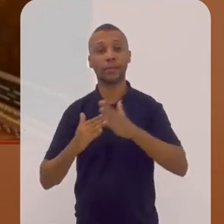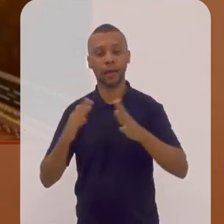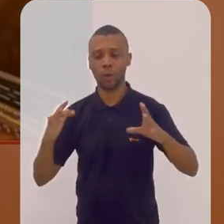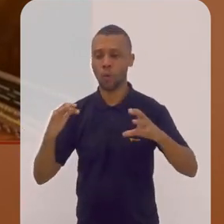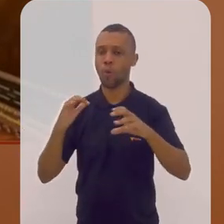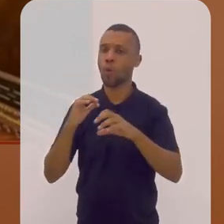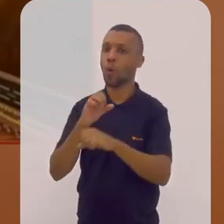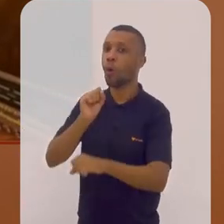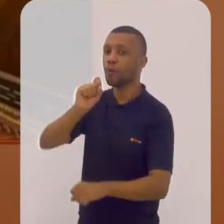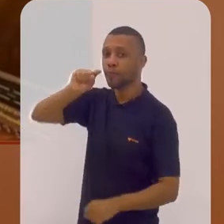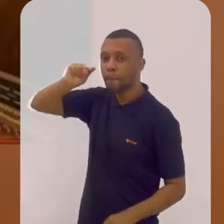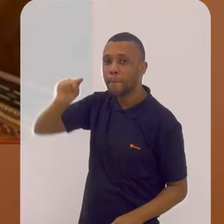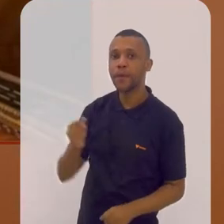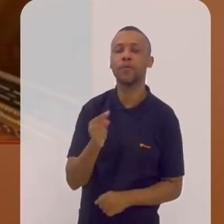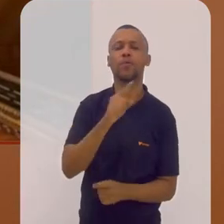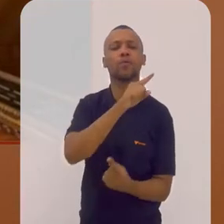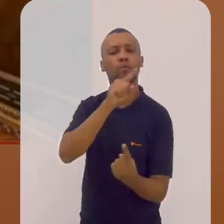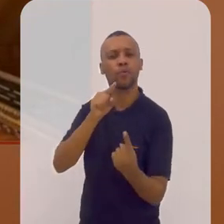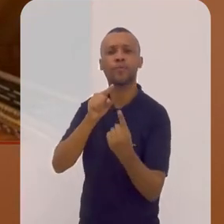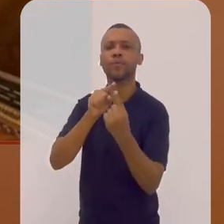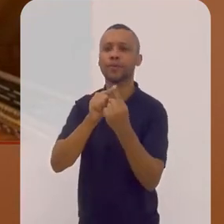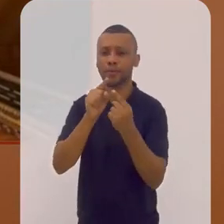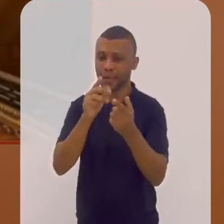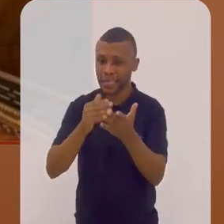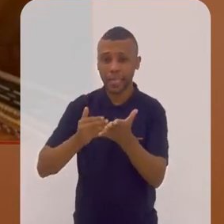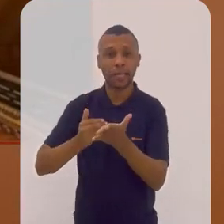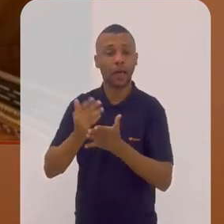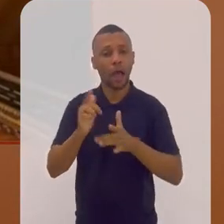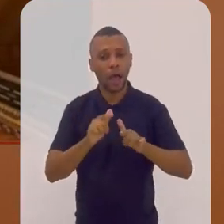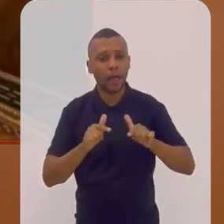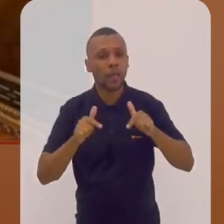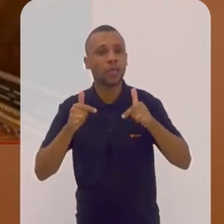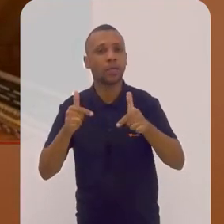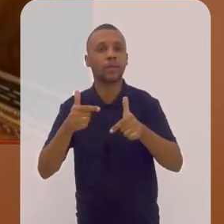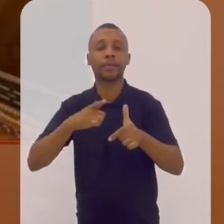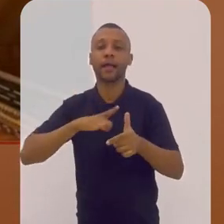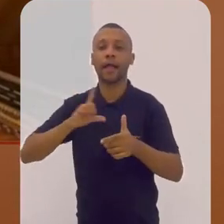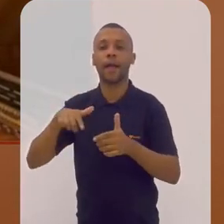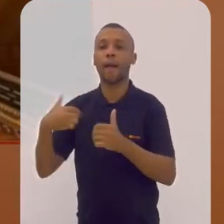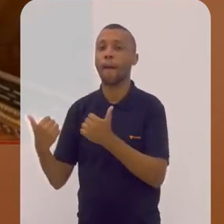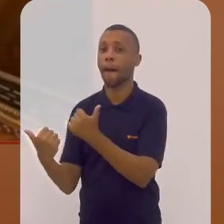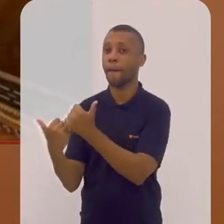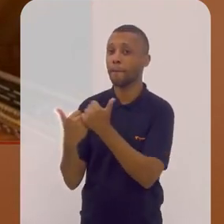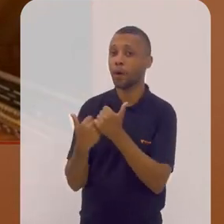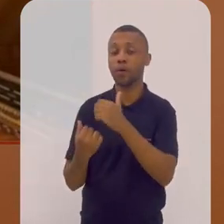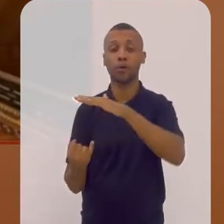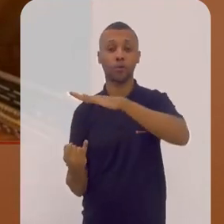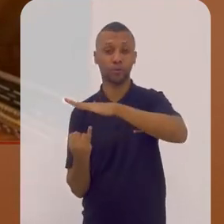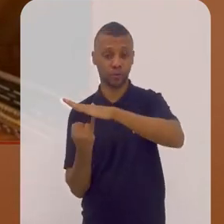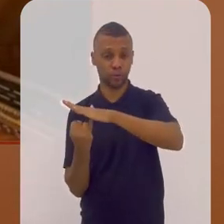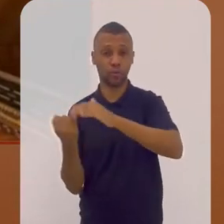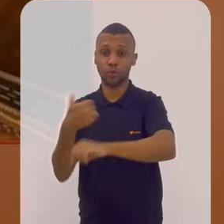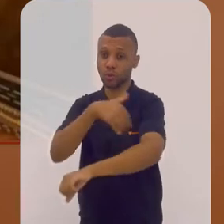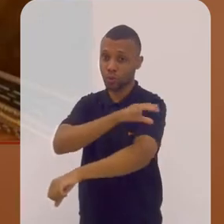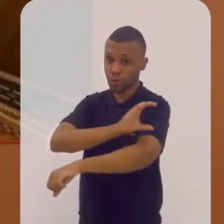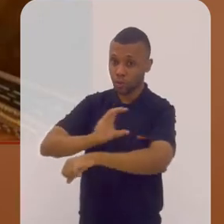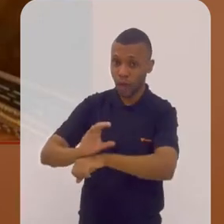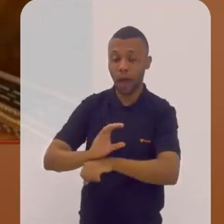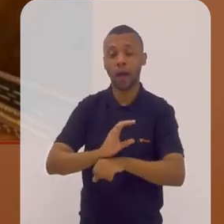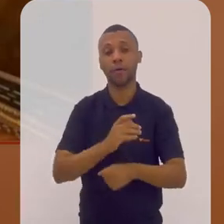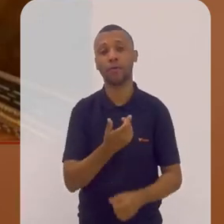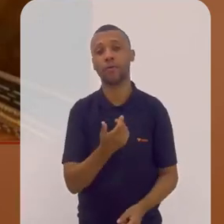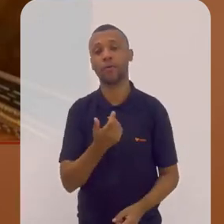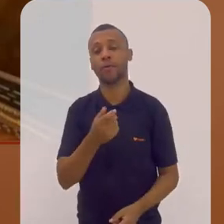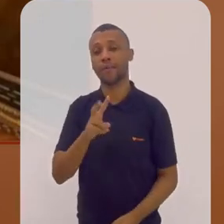até 8 mil. E para essa iniciativa, que tem o patrocínio do Instituto Cultural Vale, o